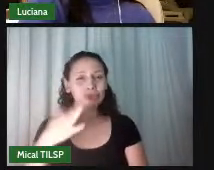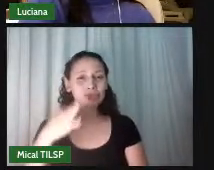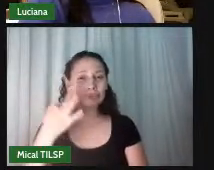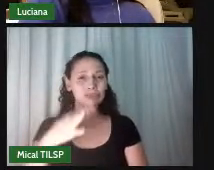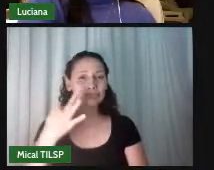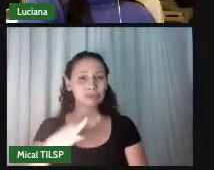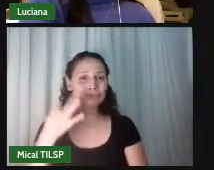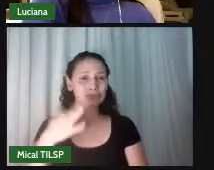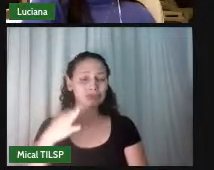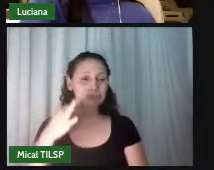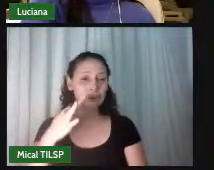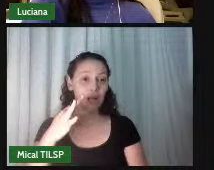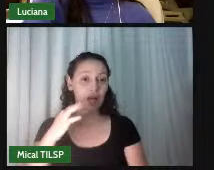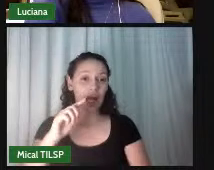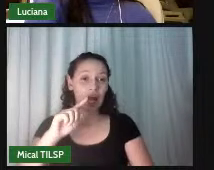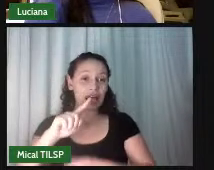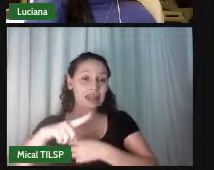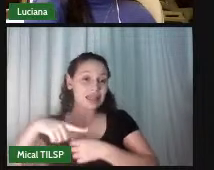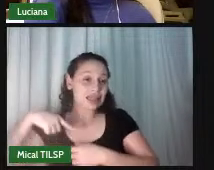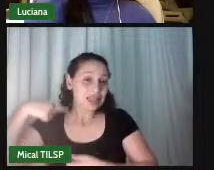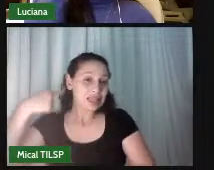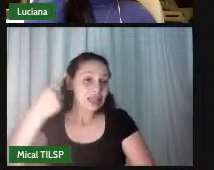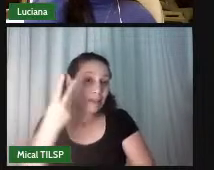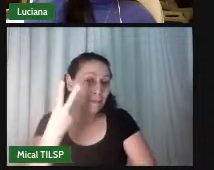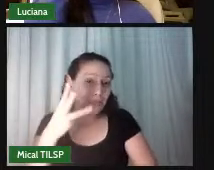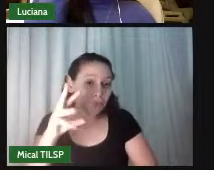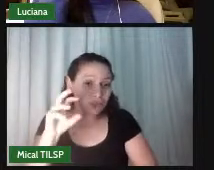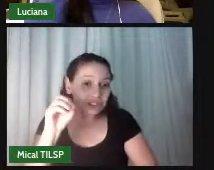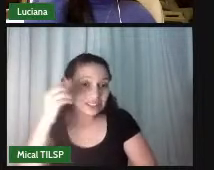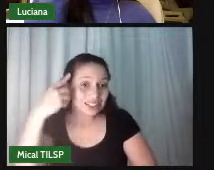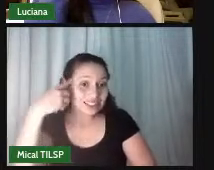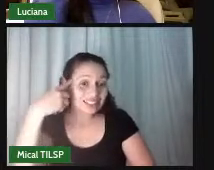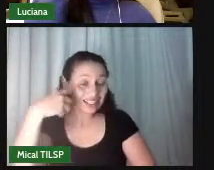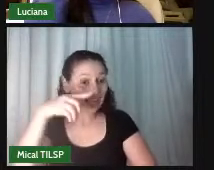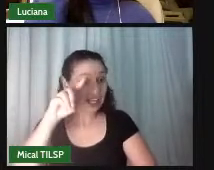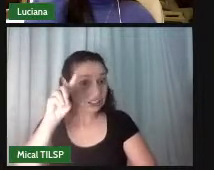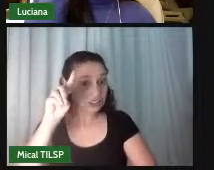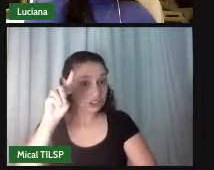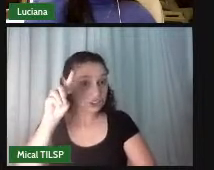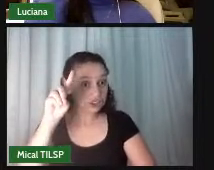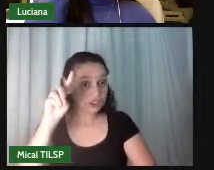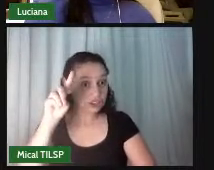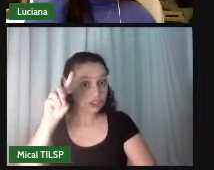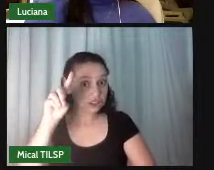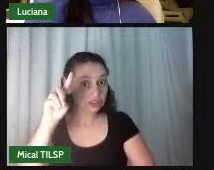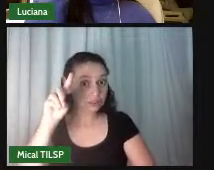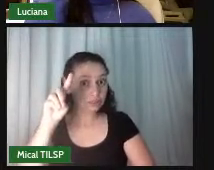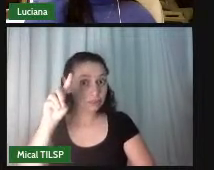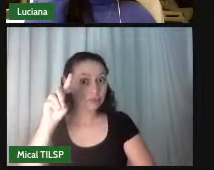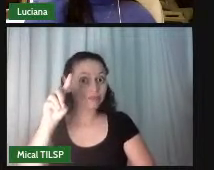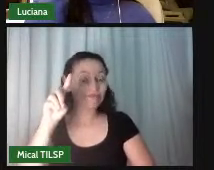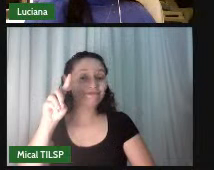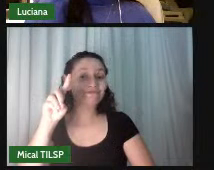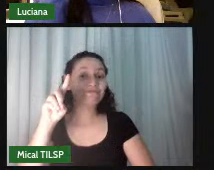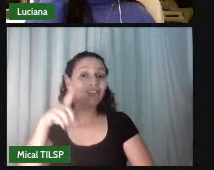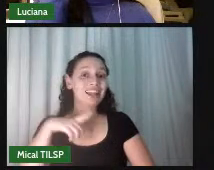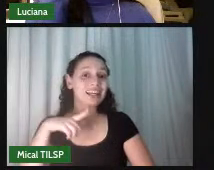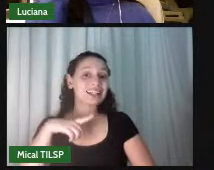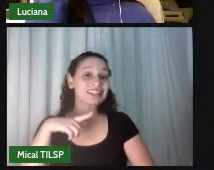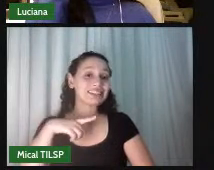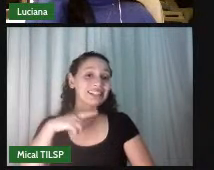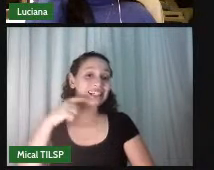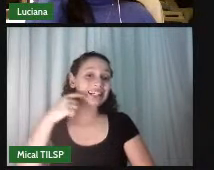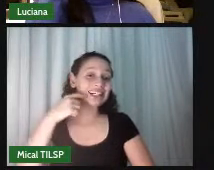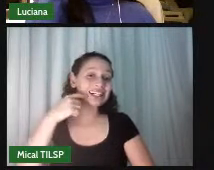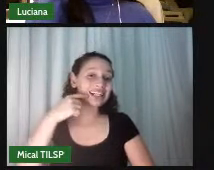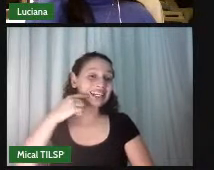tá, 30 dias depois, 30 dias após a conclusão do tratamento endodôntico do 47, apareceu nesse paciente um